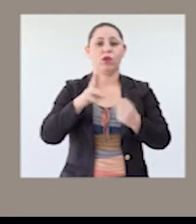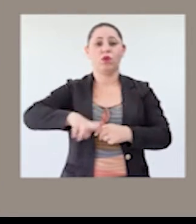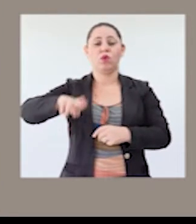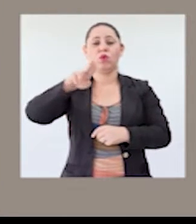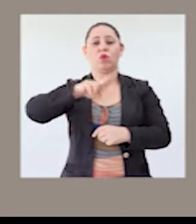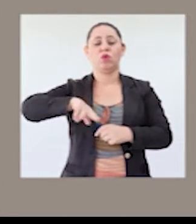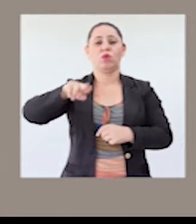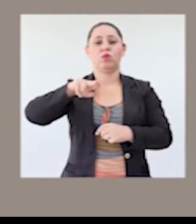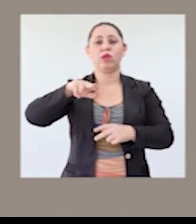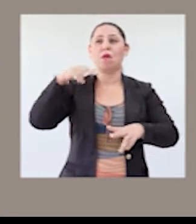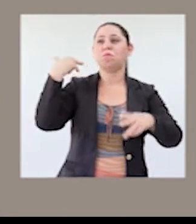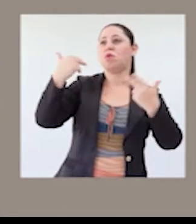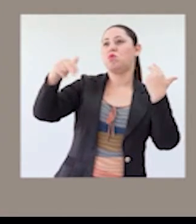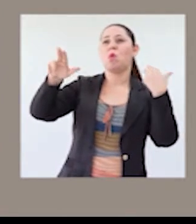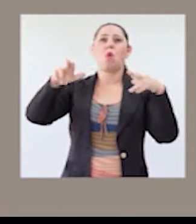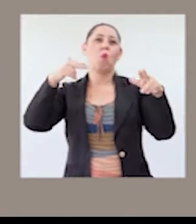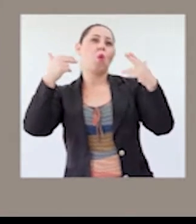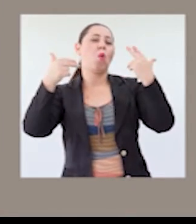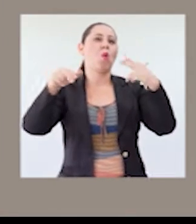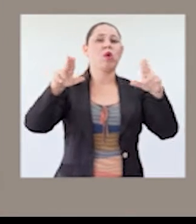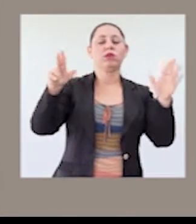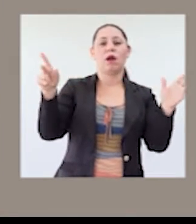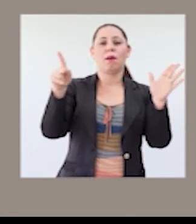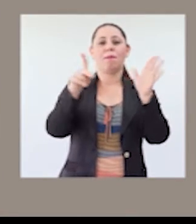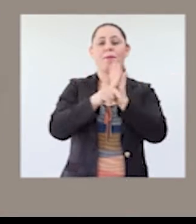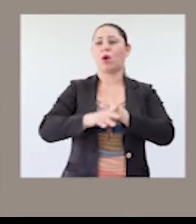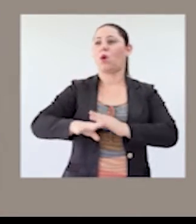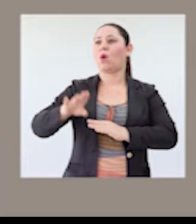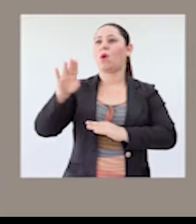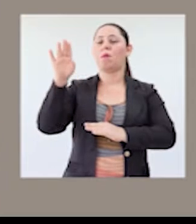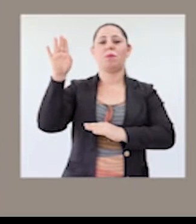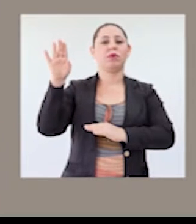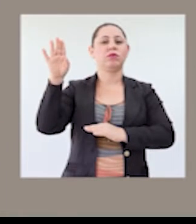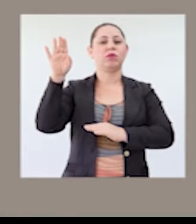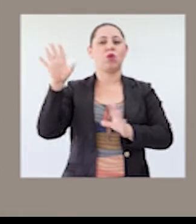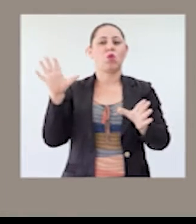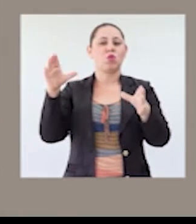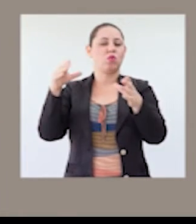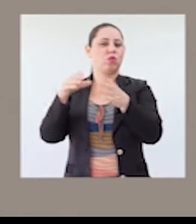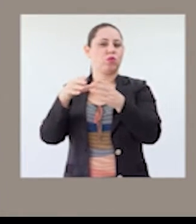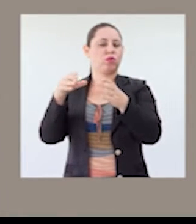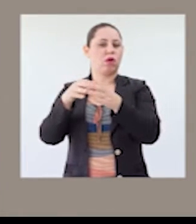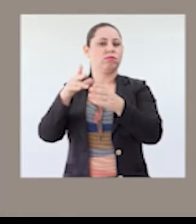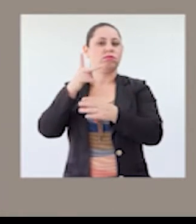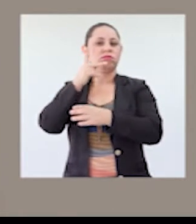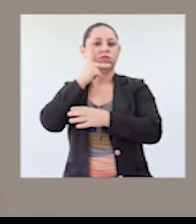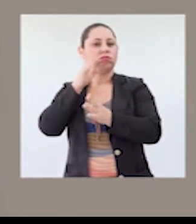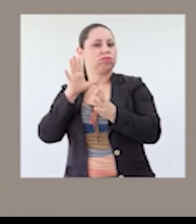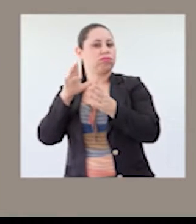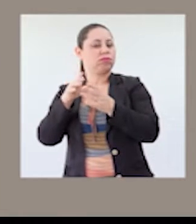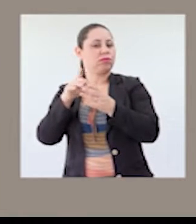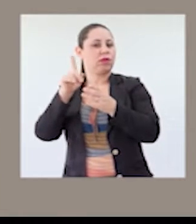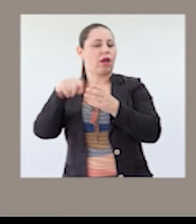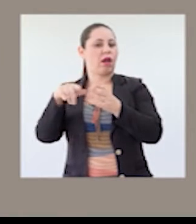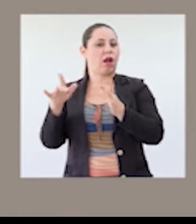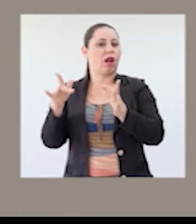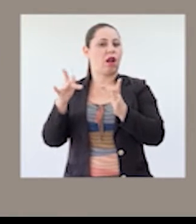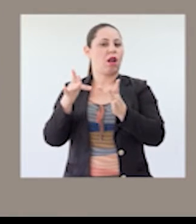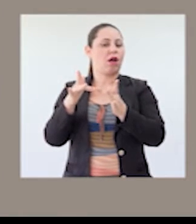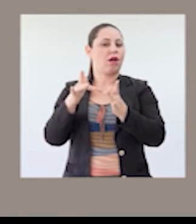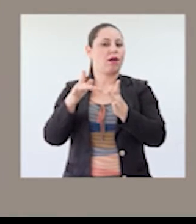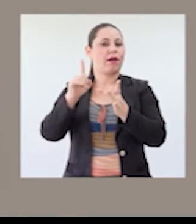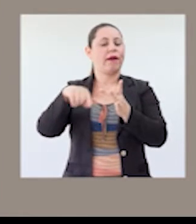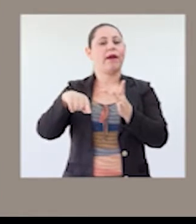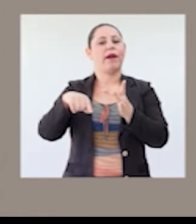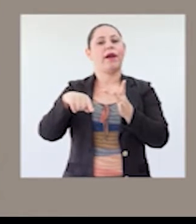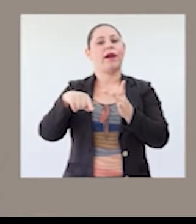de música durante a eleição, alusiva a uma determinada agremiação, um partido, uma coligação.